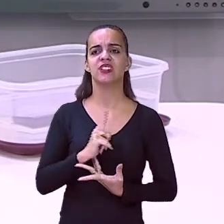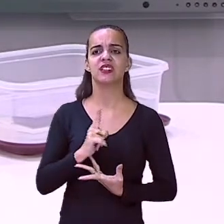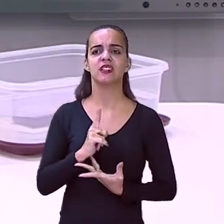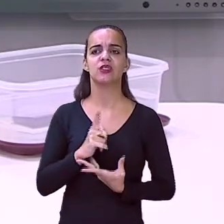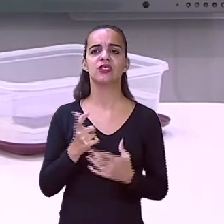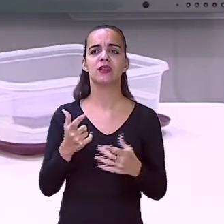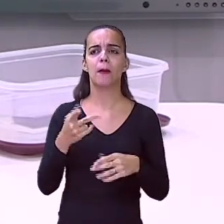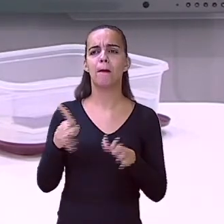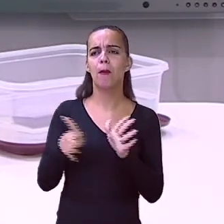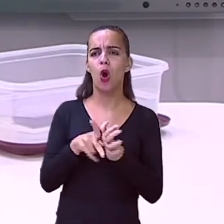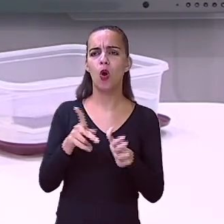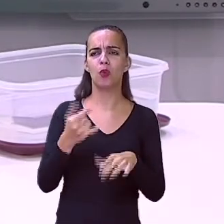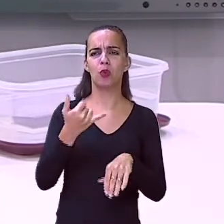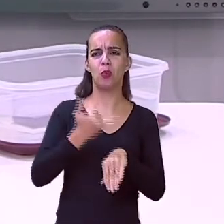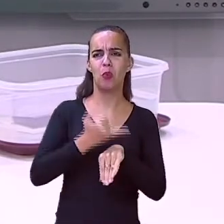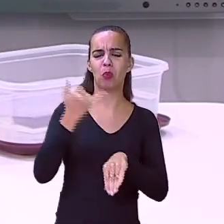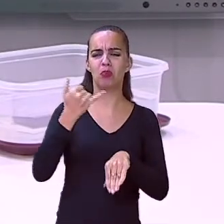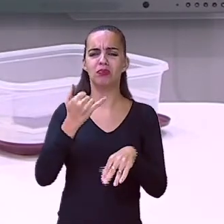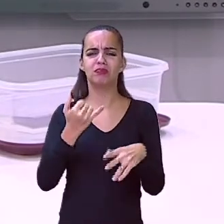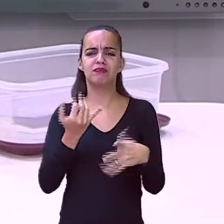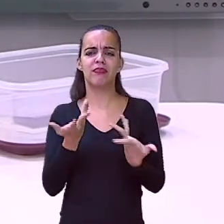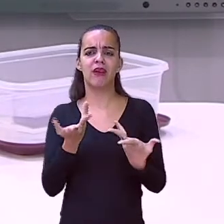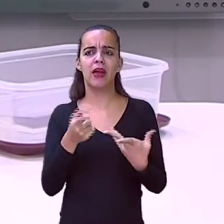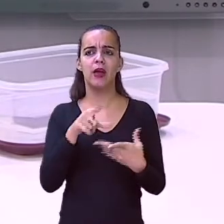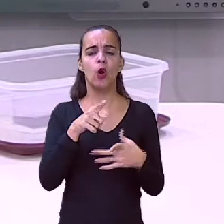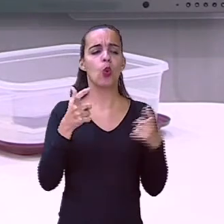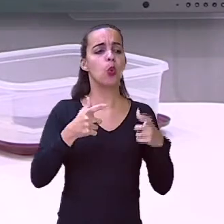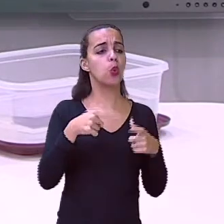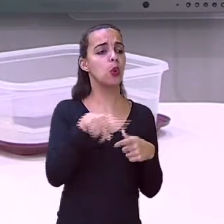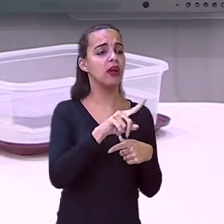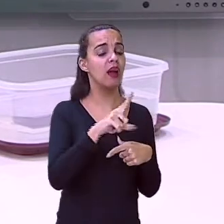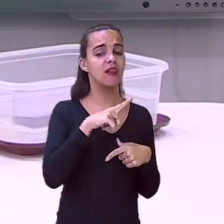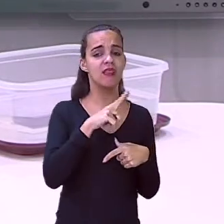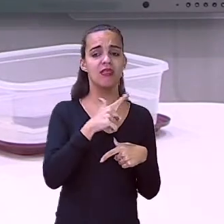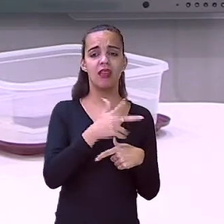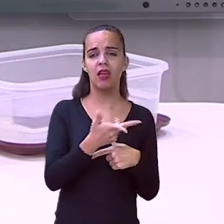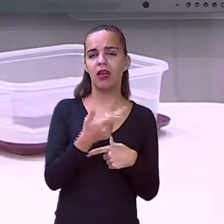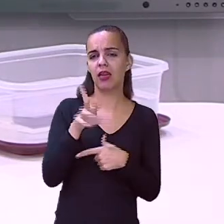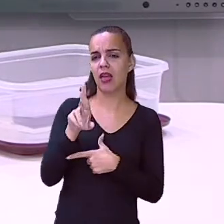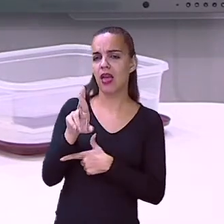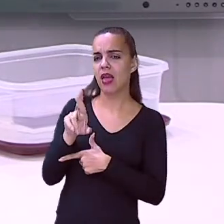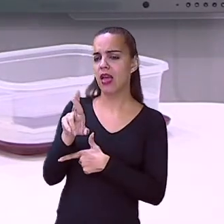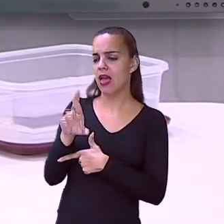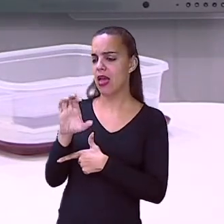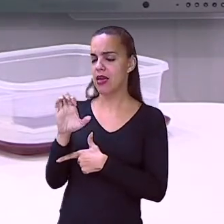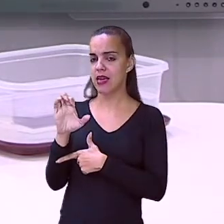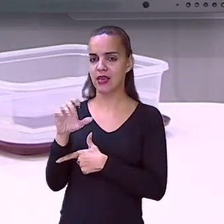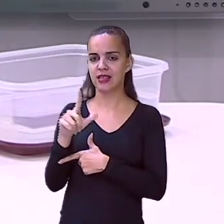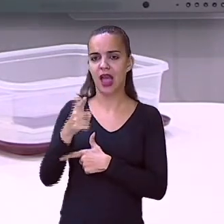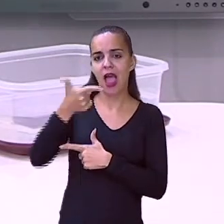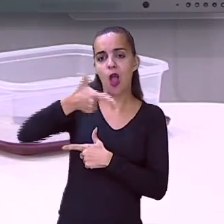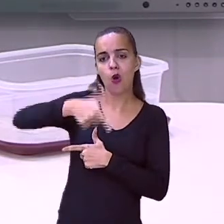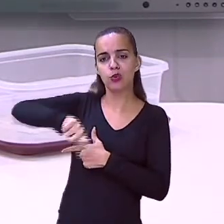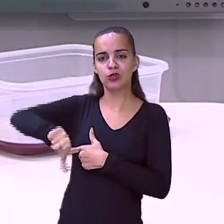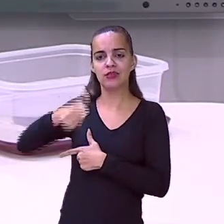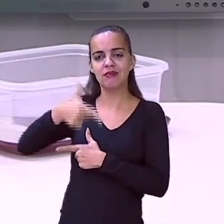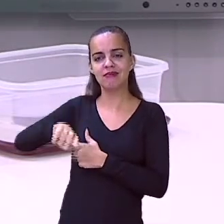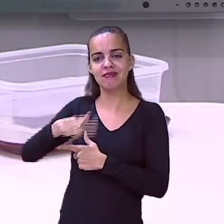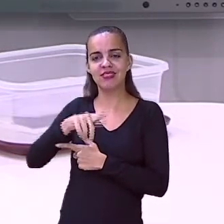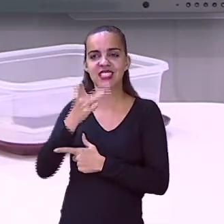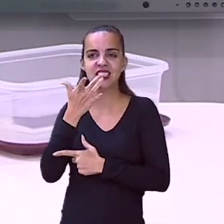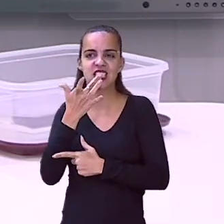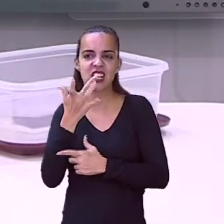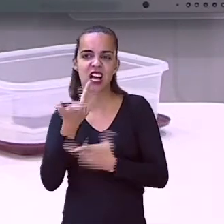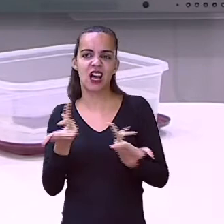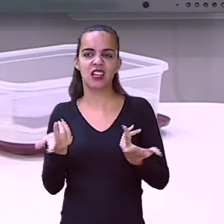de material reciclável. E aí, para separar as partes metálicas da